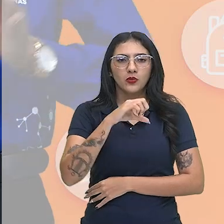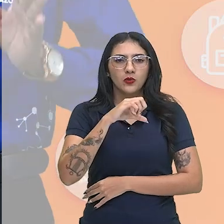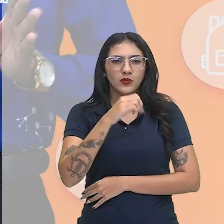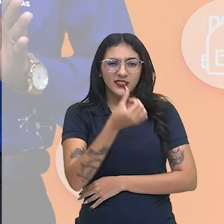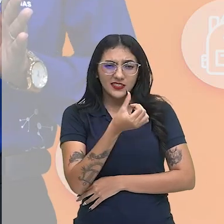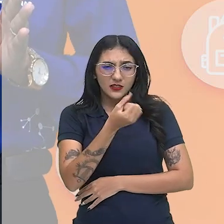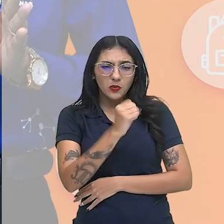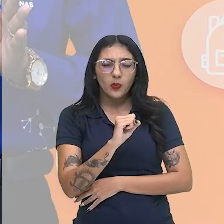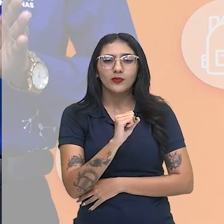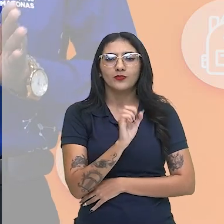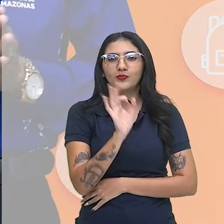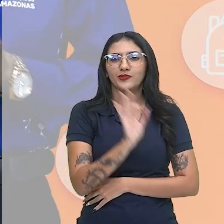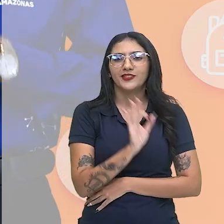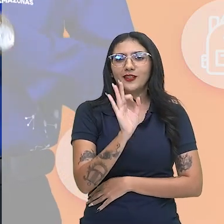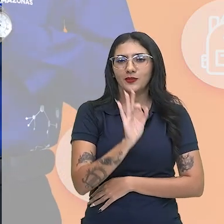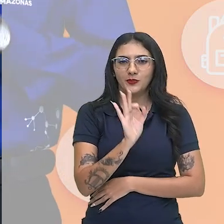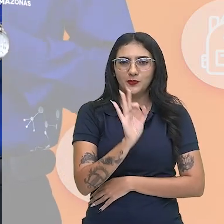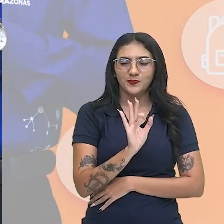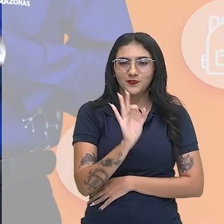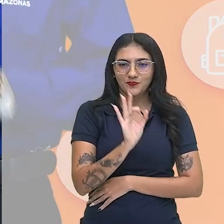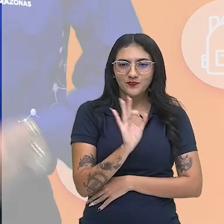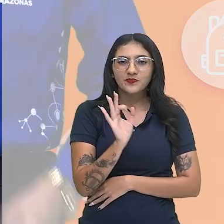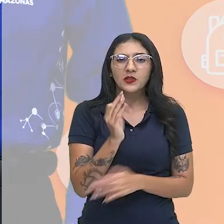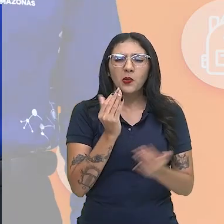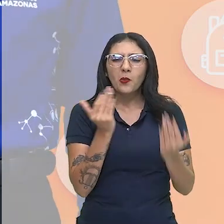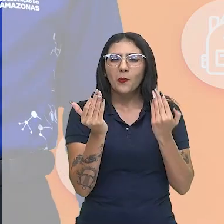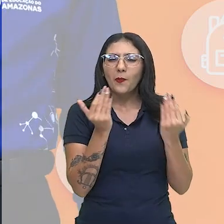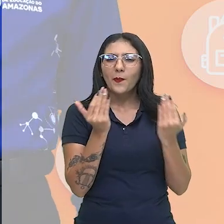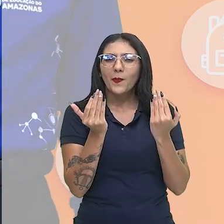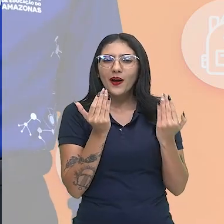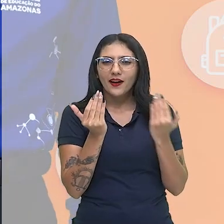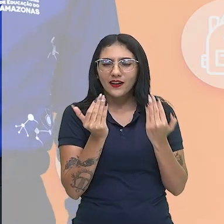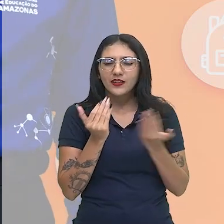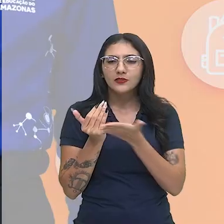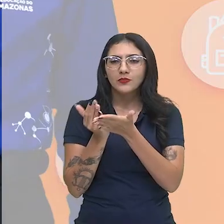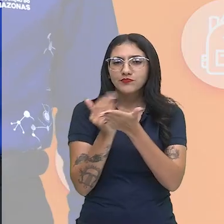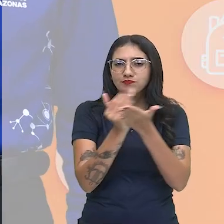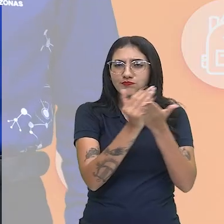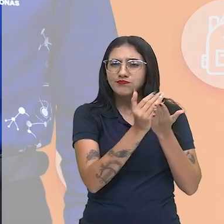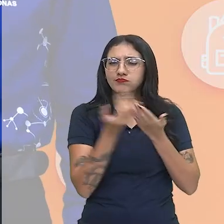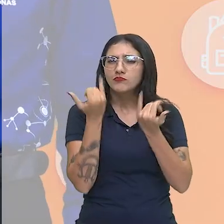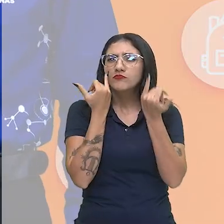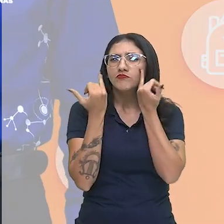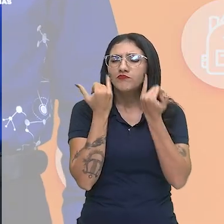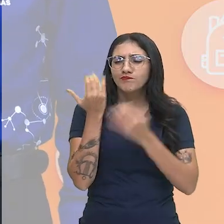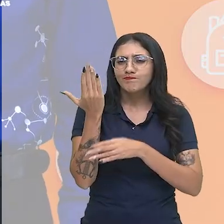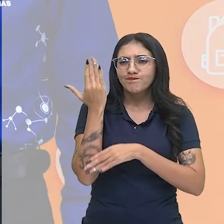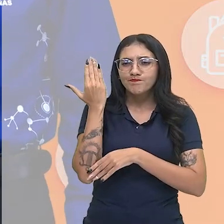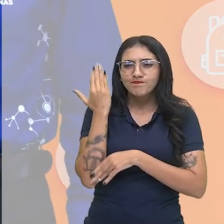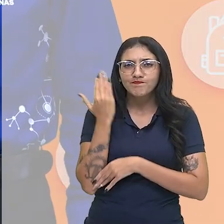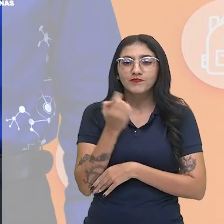4,88%, frente aos resultados definitivos do Censo Demográfico de